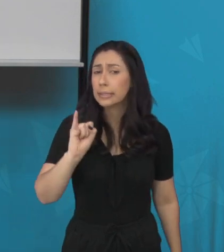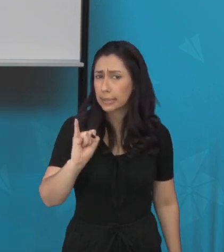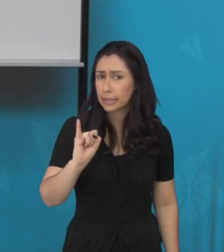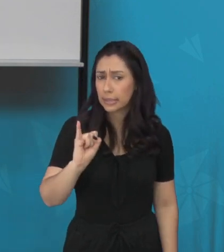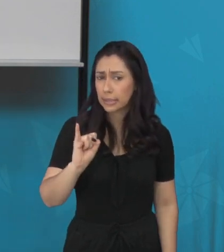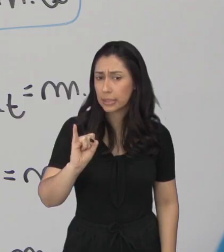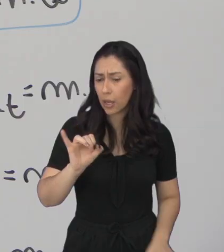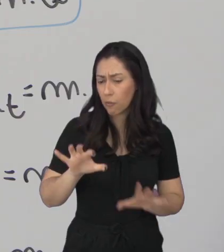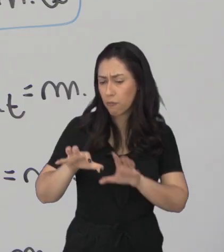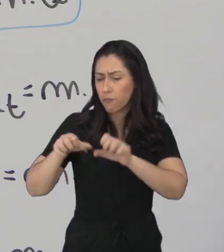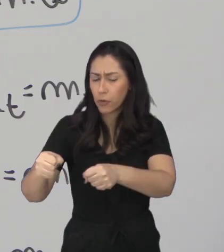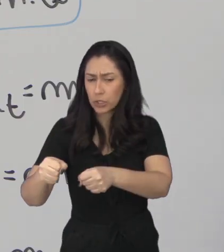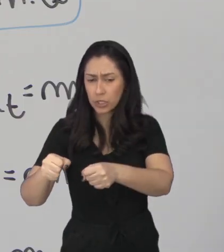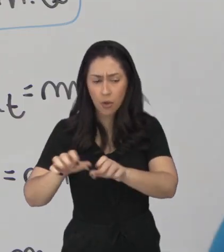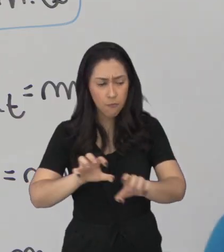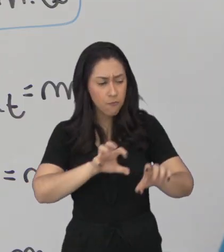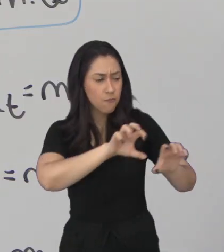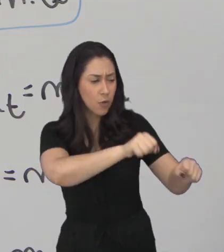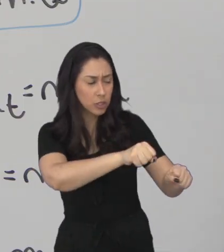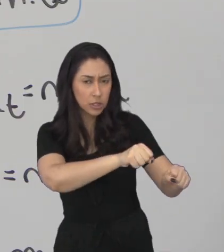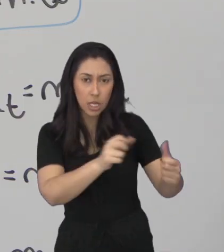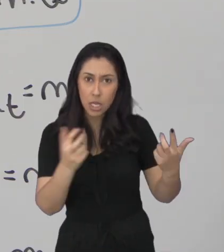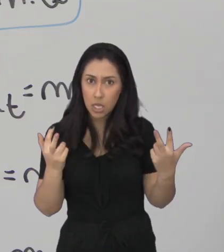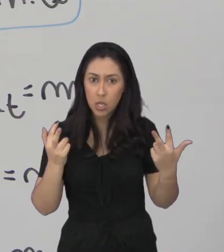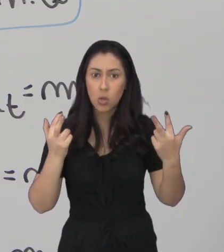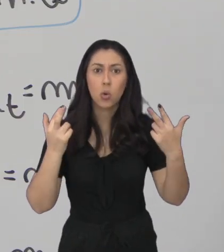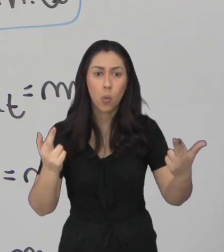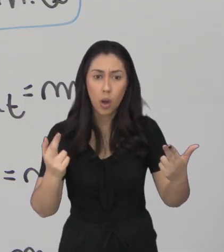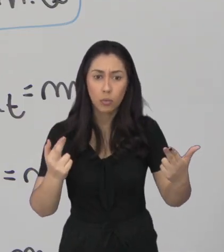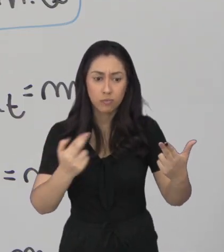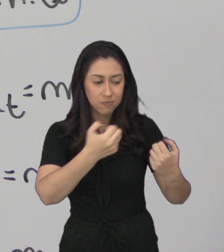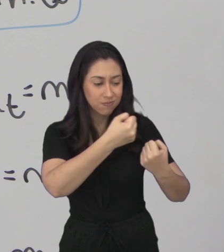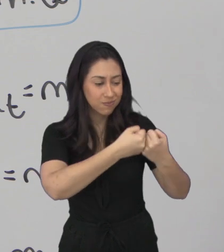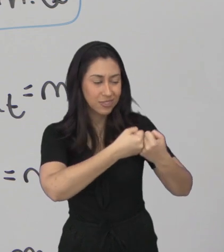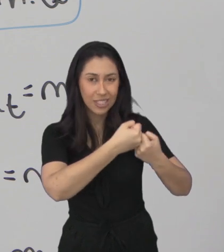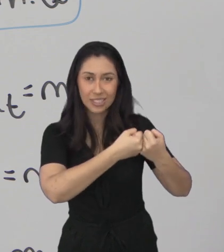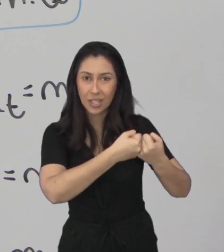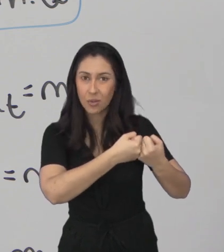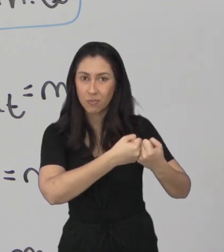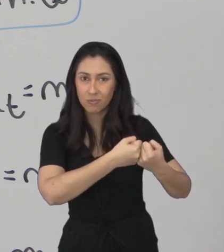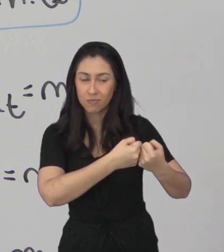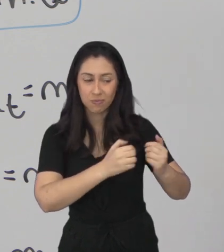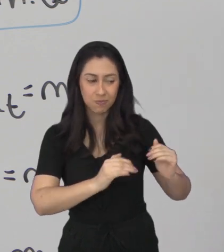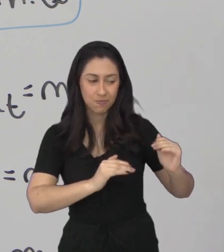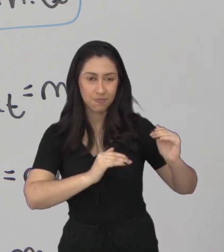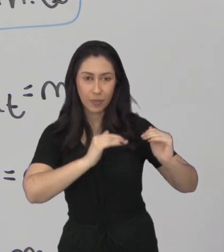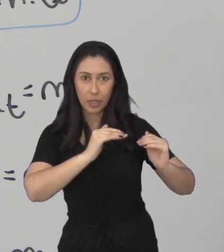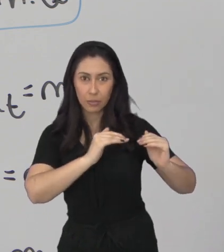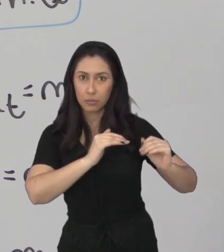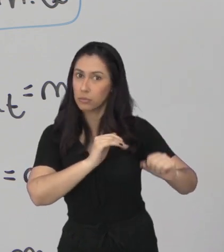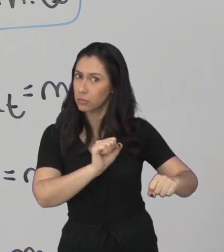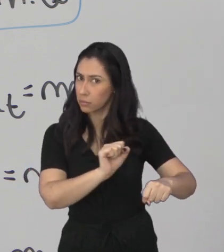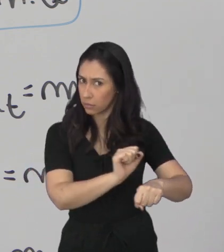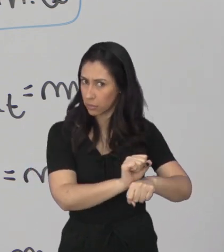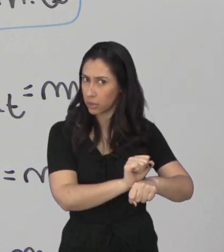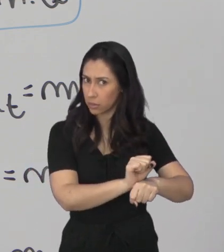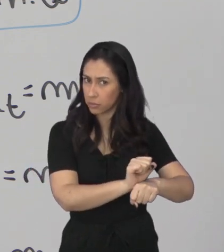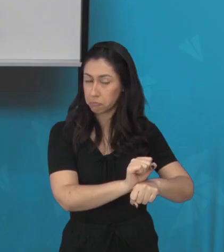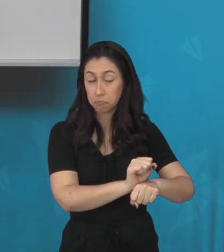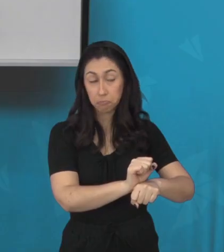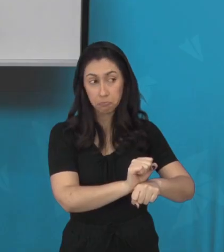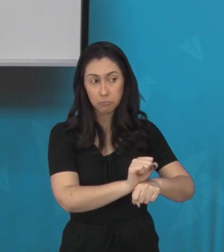duas forças forem iguais, se a minha tração for anulada pela minha força de atrito, eu não tenho movimento, eu estou